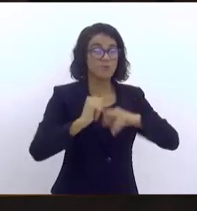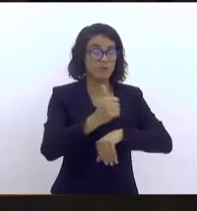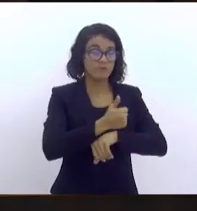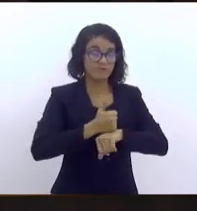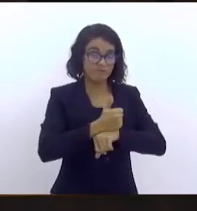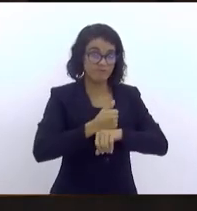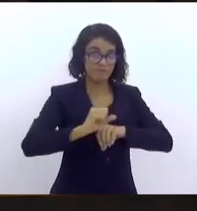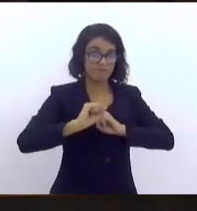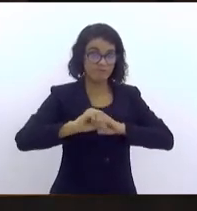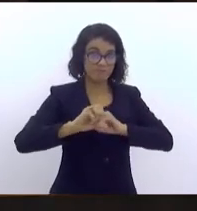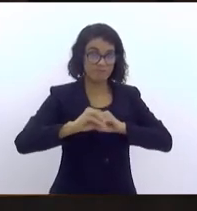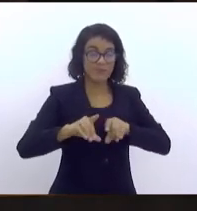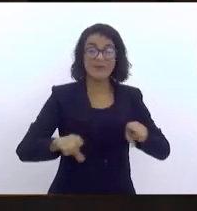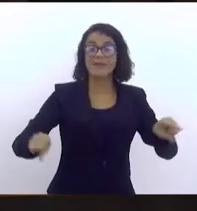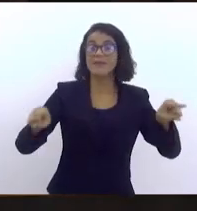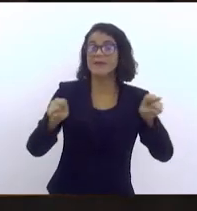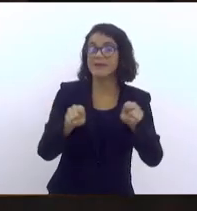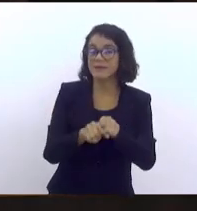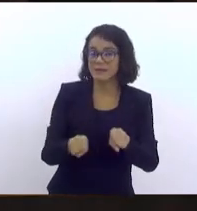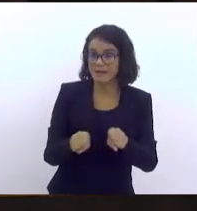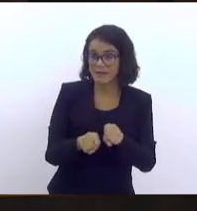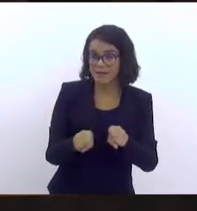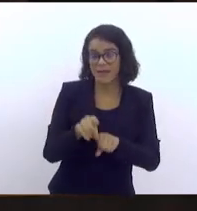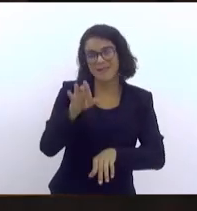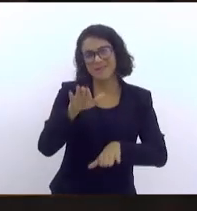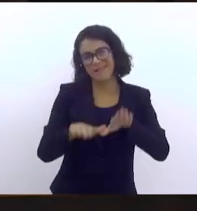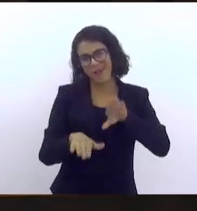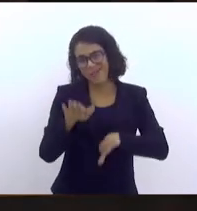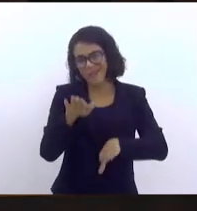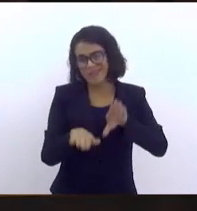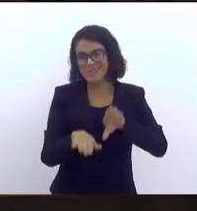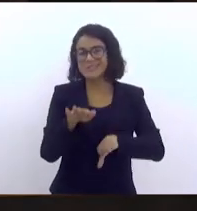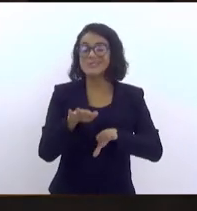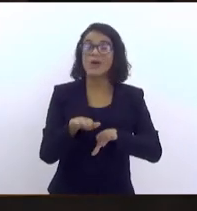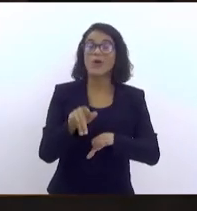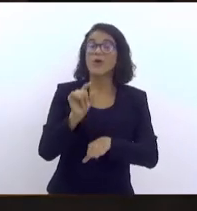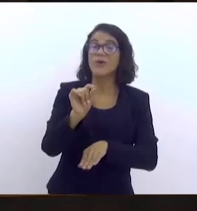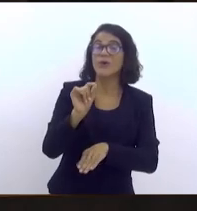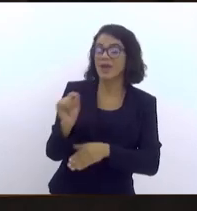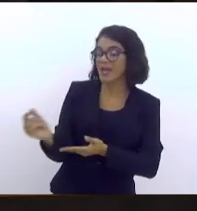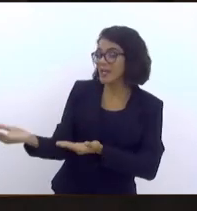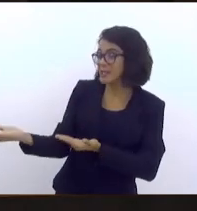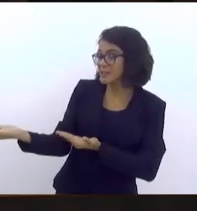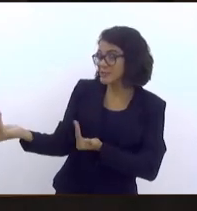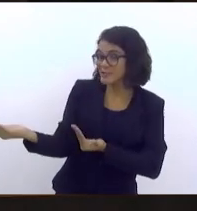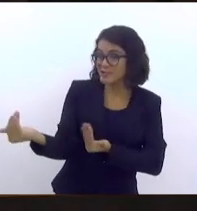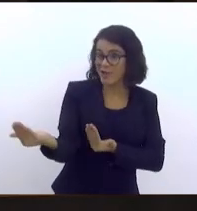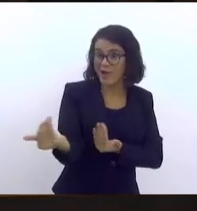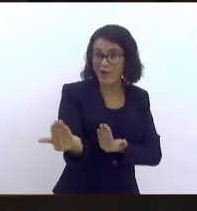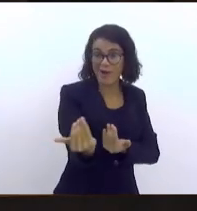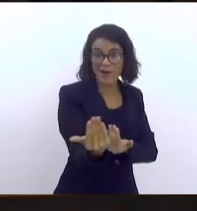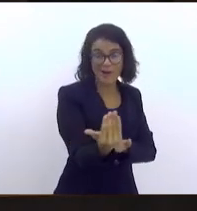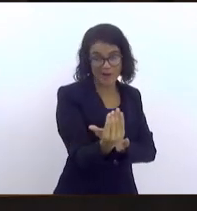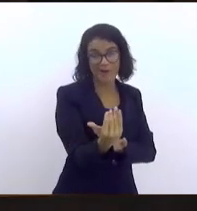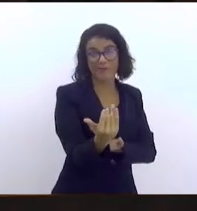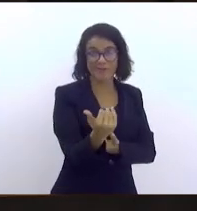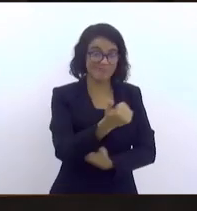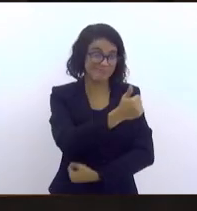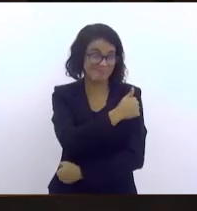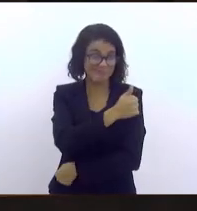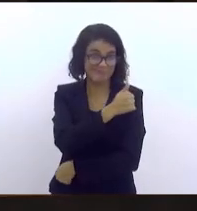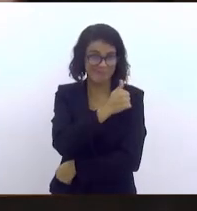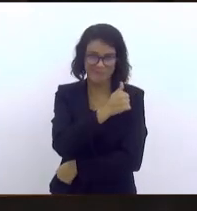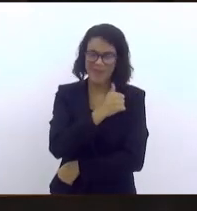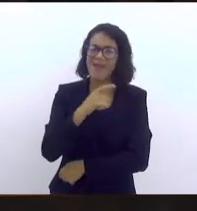educação e também talvez sobretudo a jovem que os jovens estudantes que tem muito a falar sobre